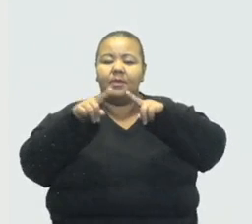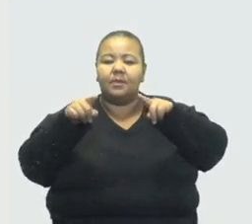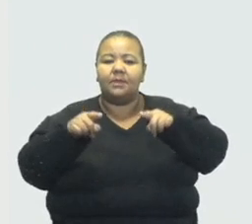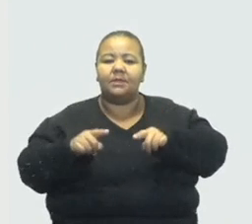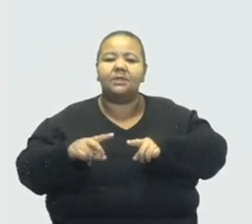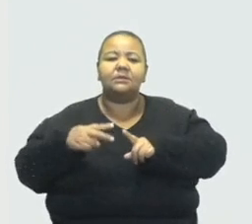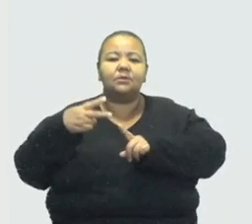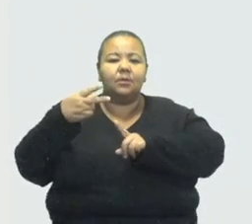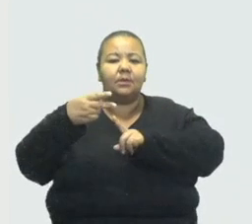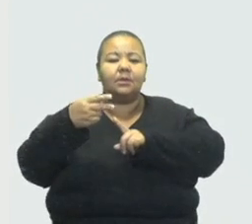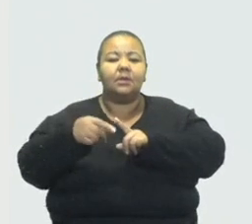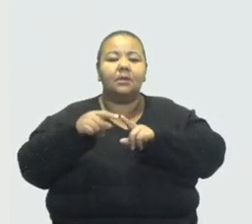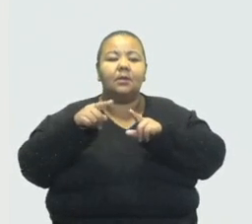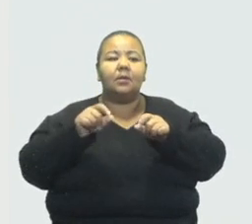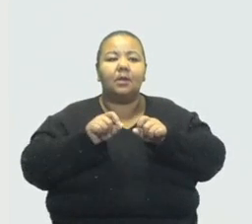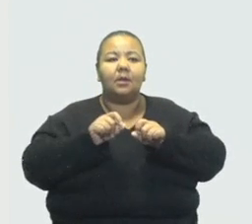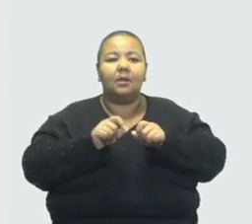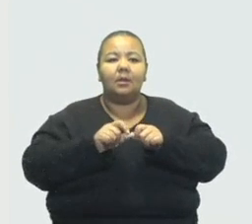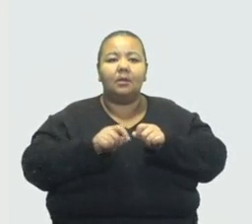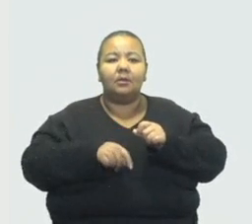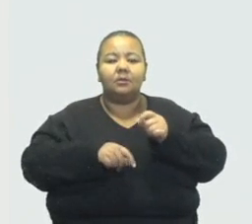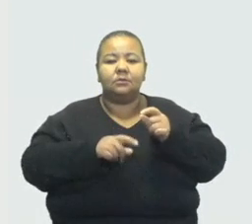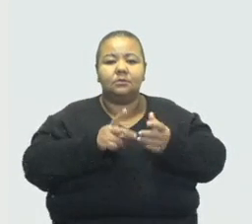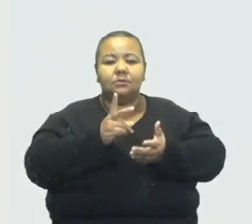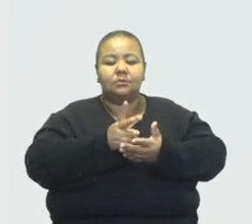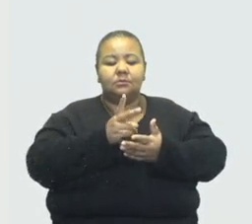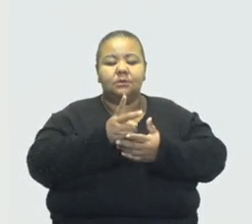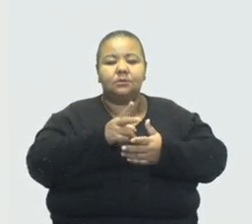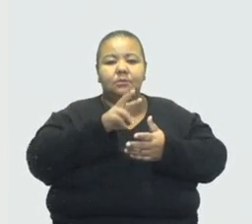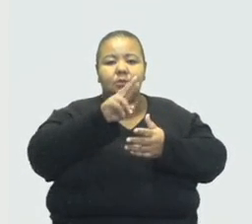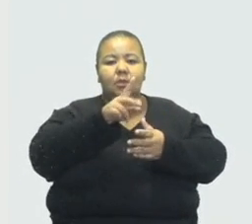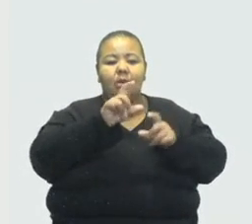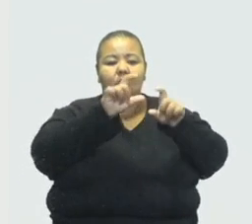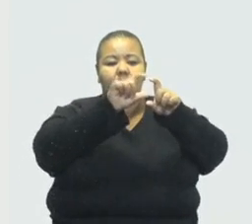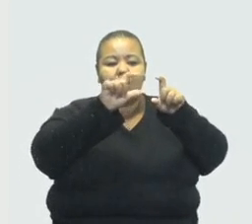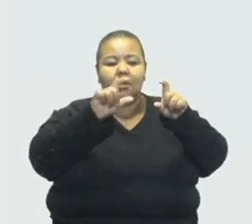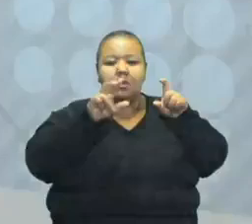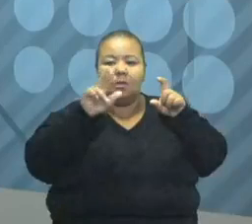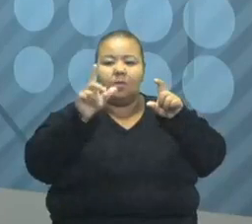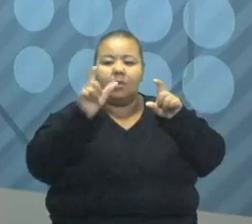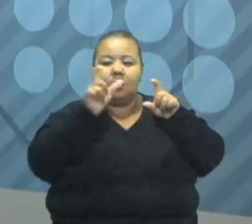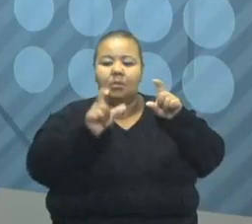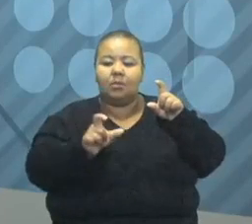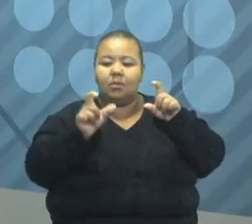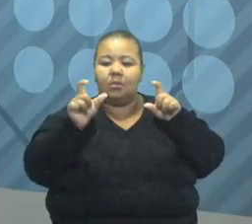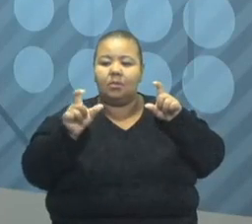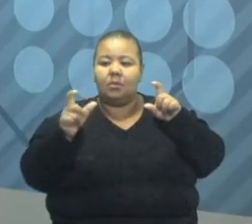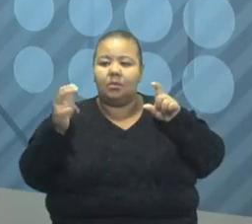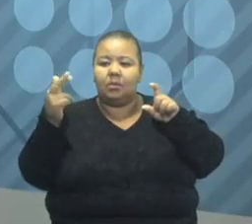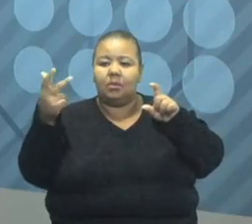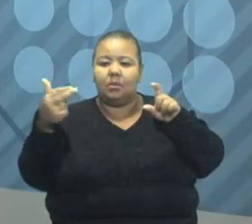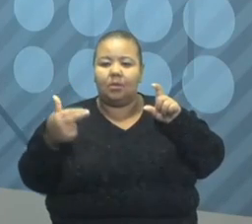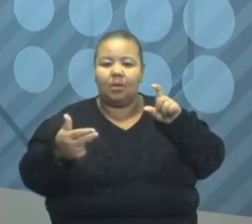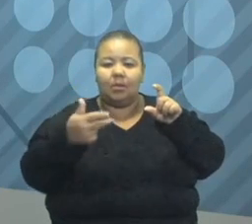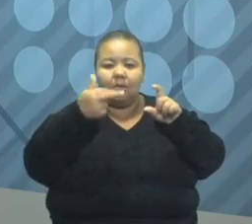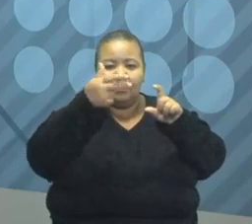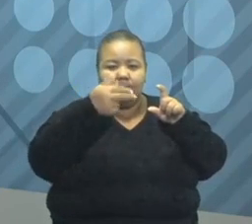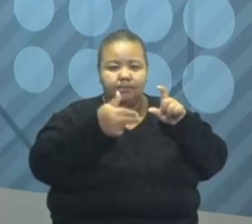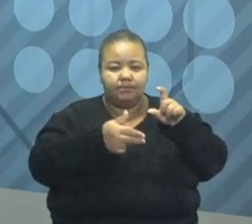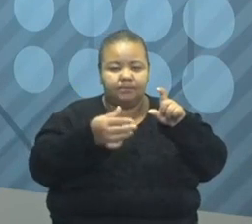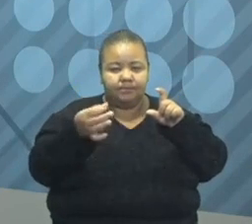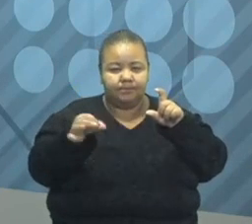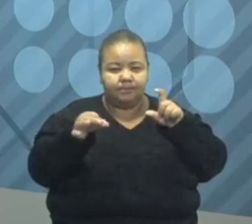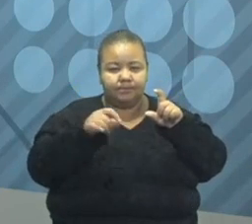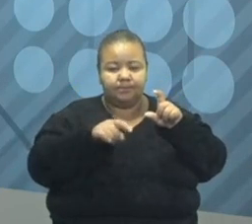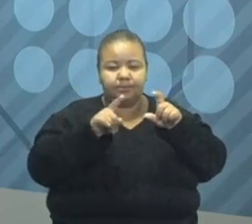uma matriz quadrada? Uma matriz quadrada é aquela que tem o mesmo número de linhas e o mesmo número de coluna, certo?